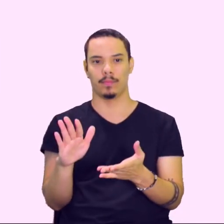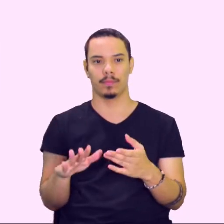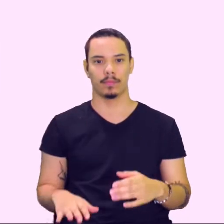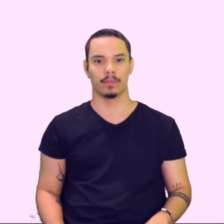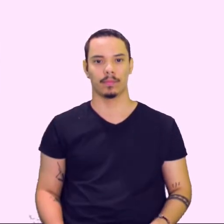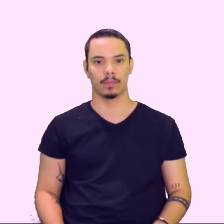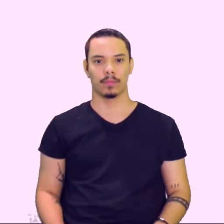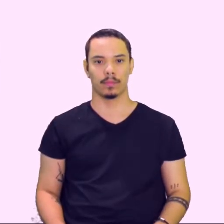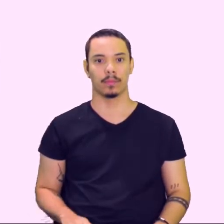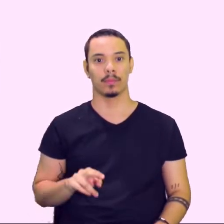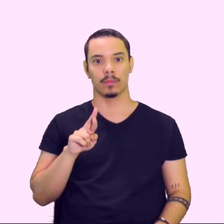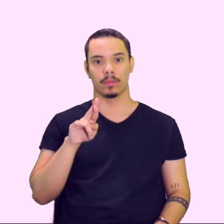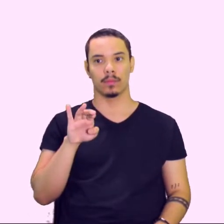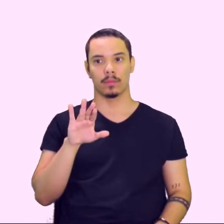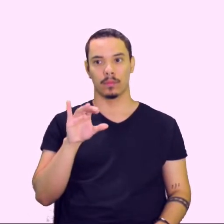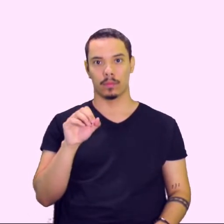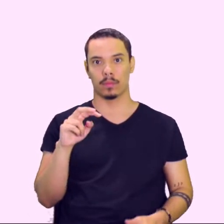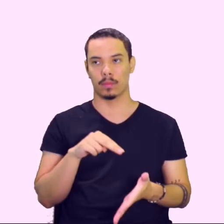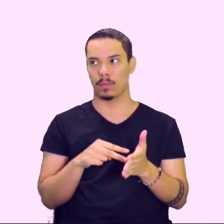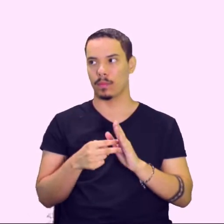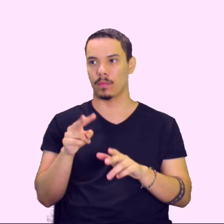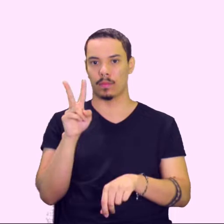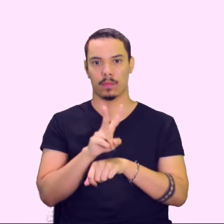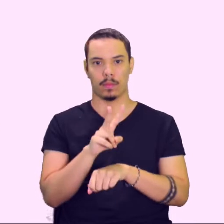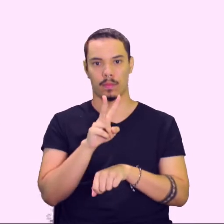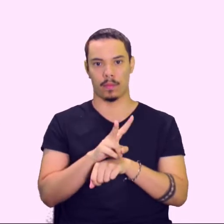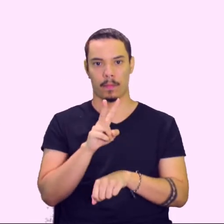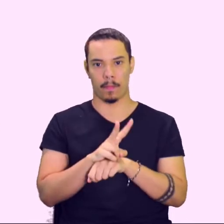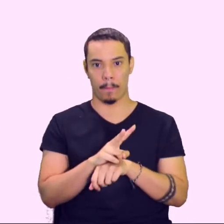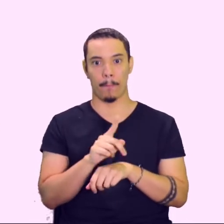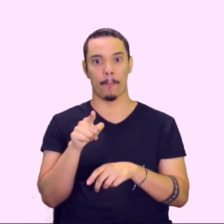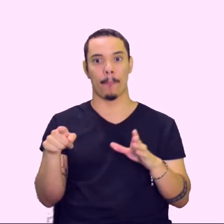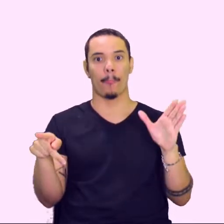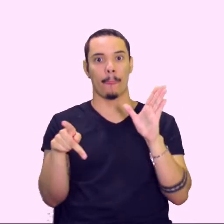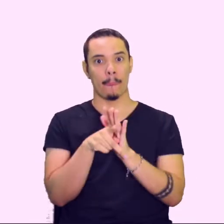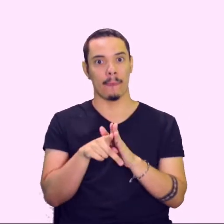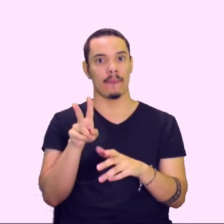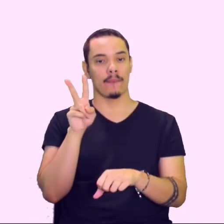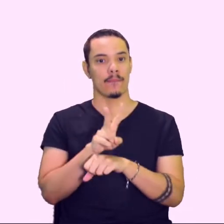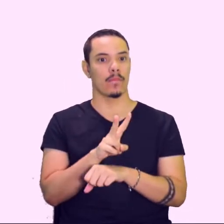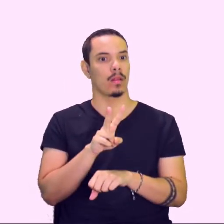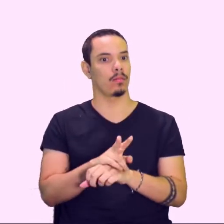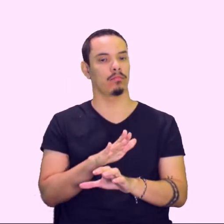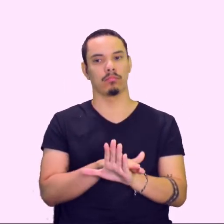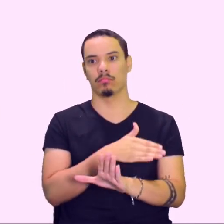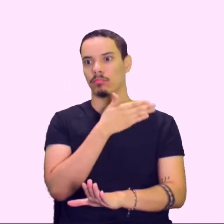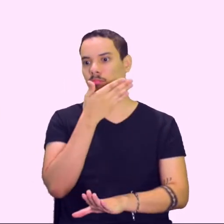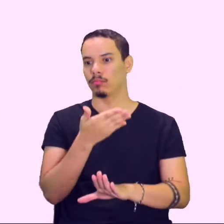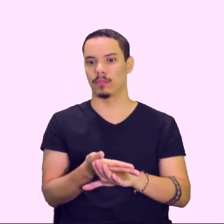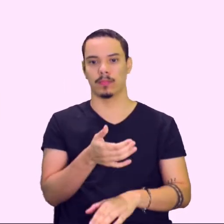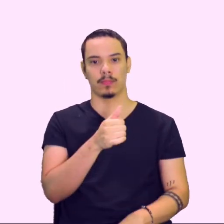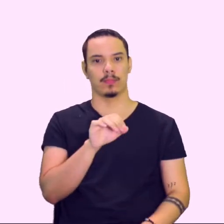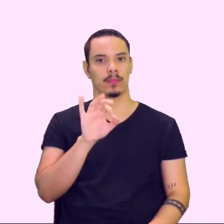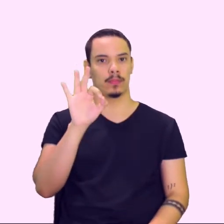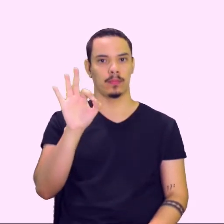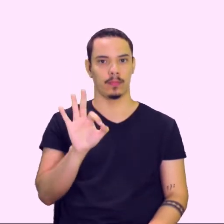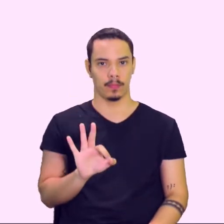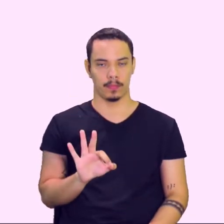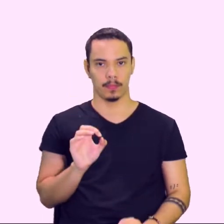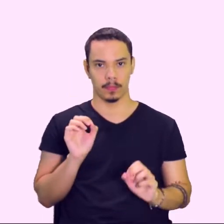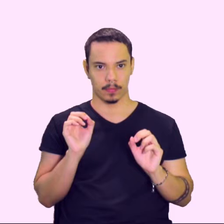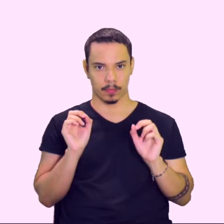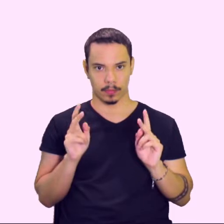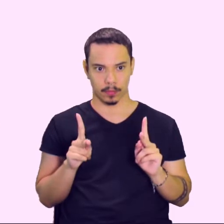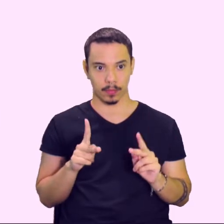que são as reservas biológicas de proteção integral, são de proteção integral, as reservas biológicas, ok?